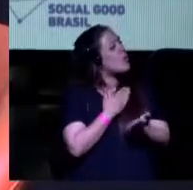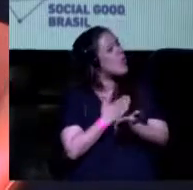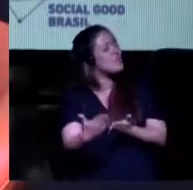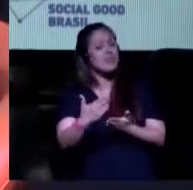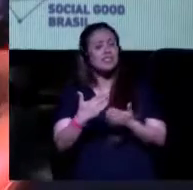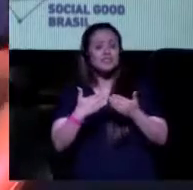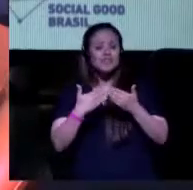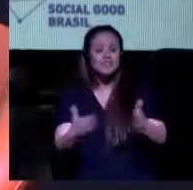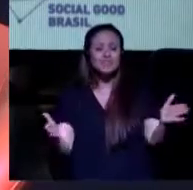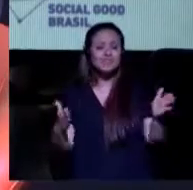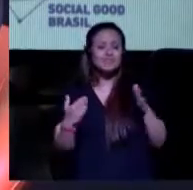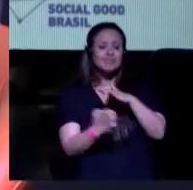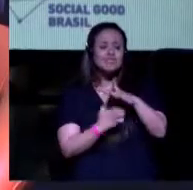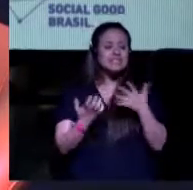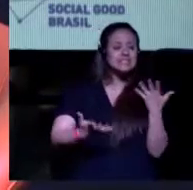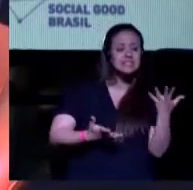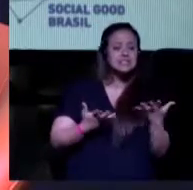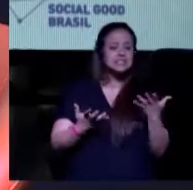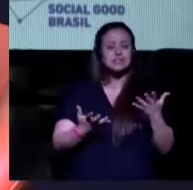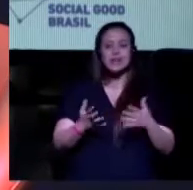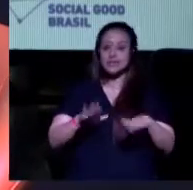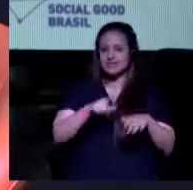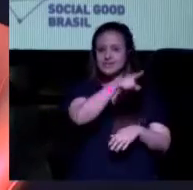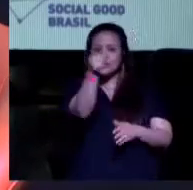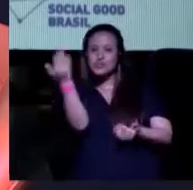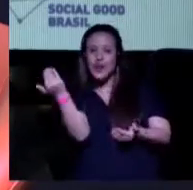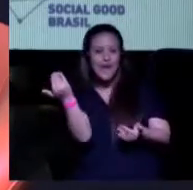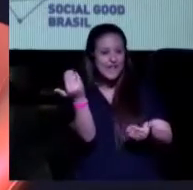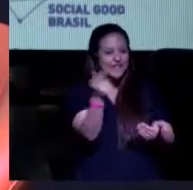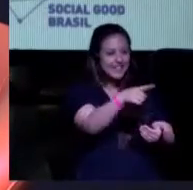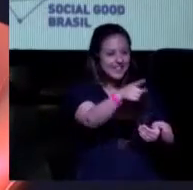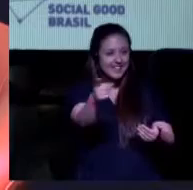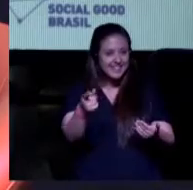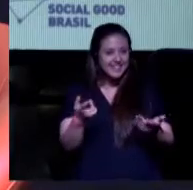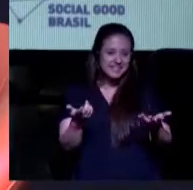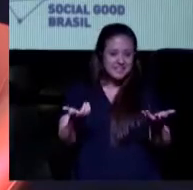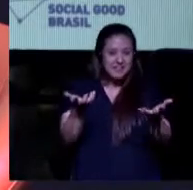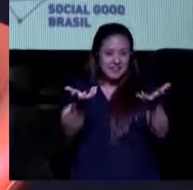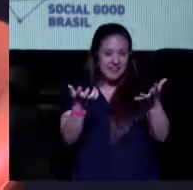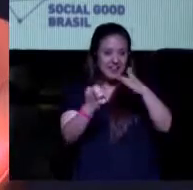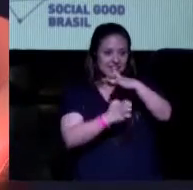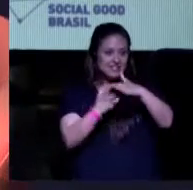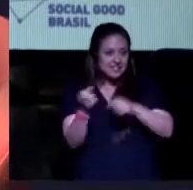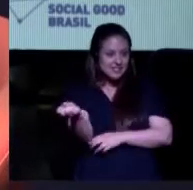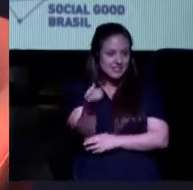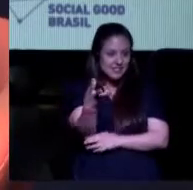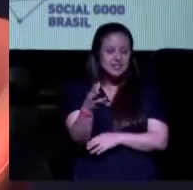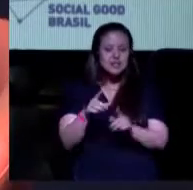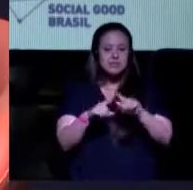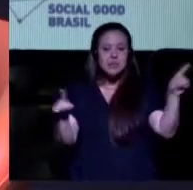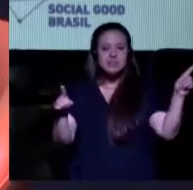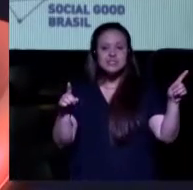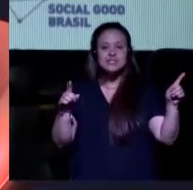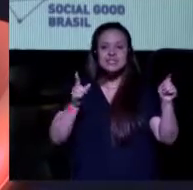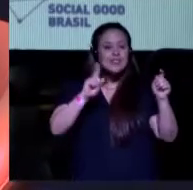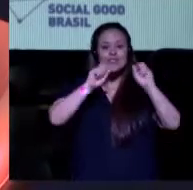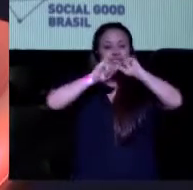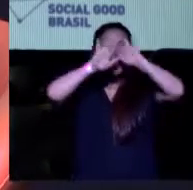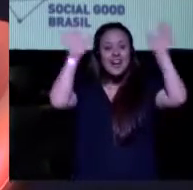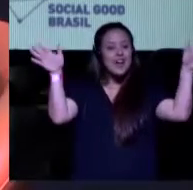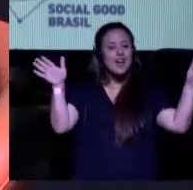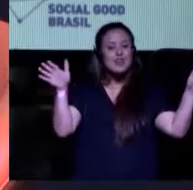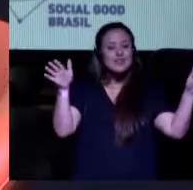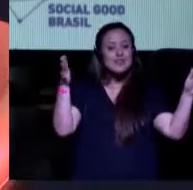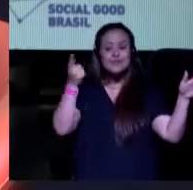podem até se pensar é isso o interessado em novas organizações mas não está muito claro por onde começar e você pode começar por um